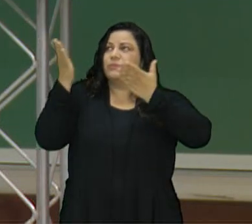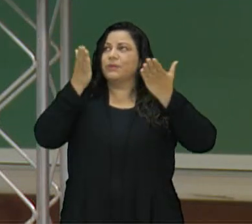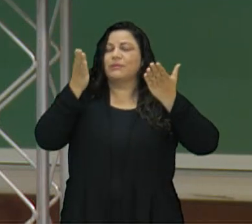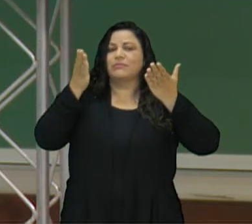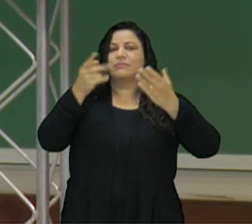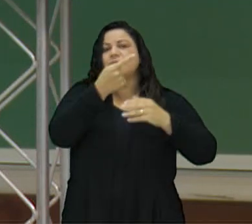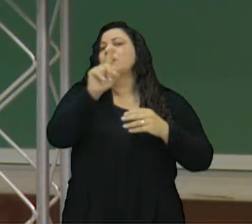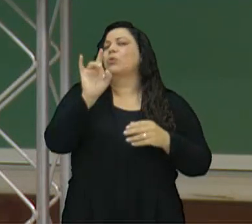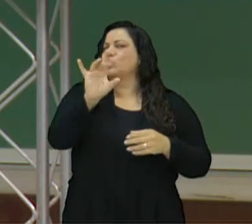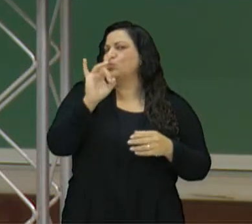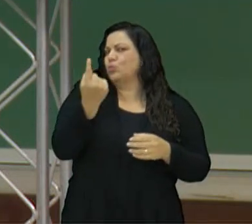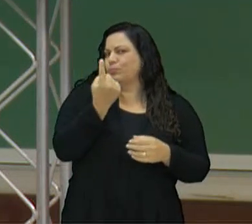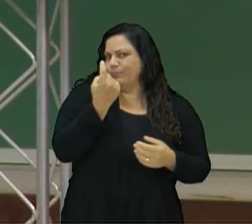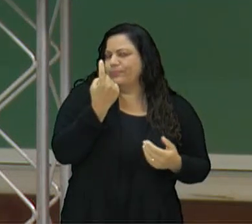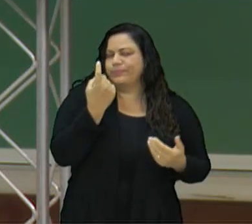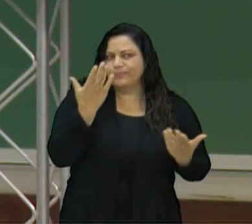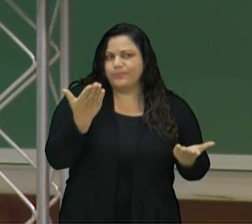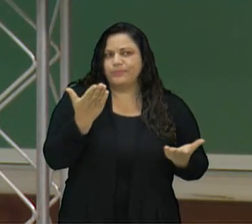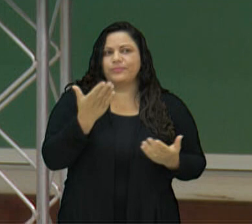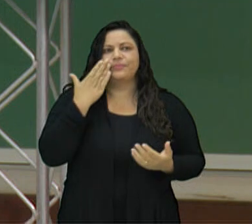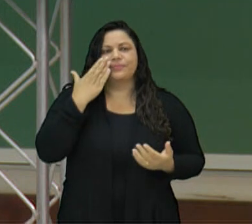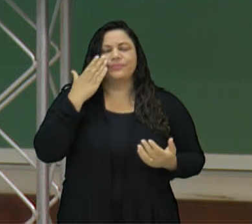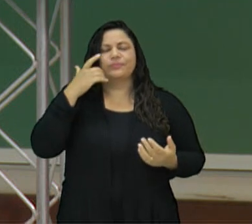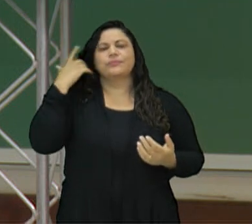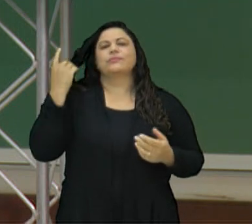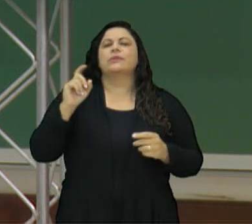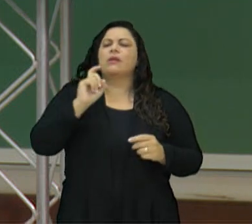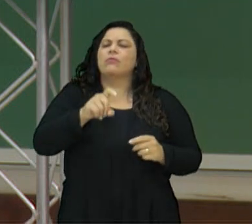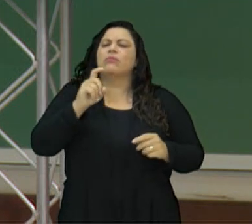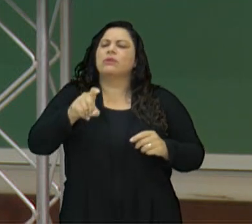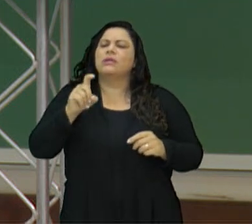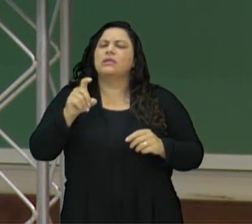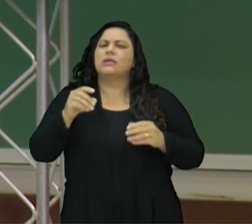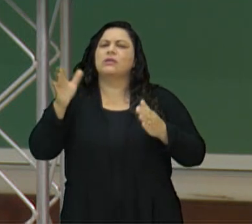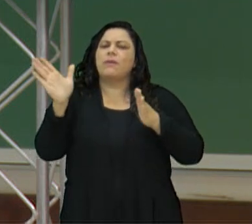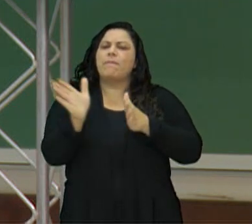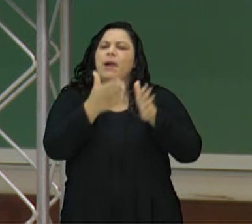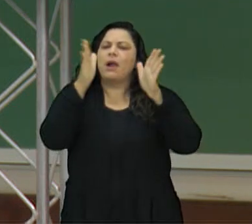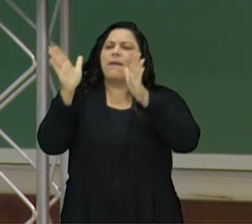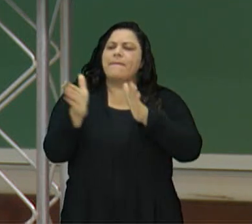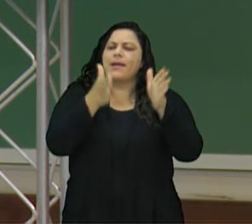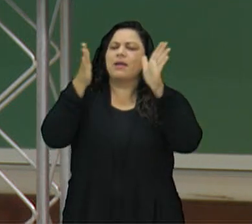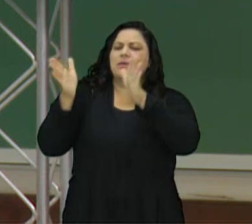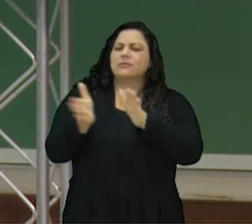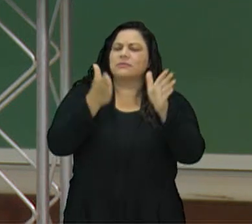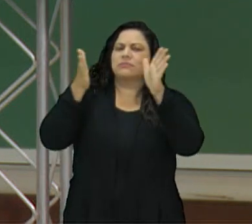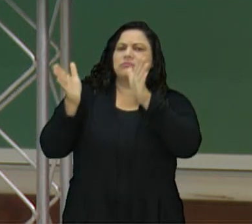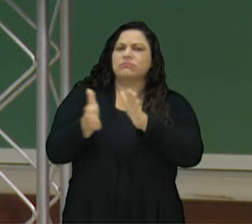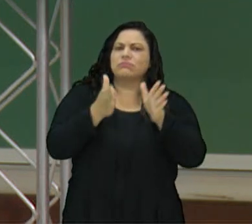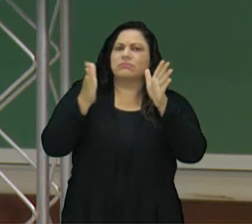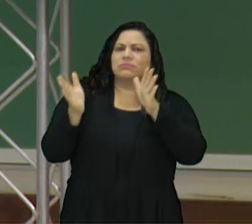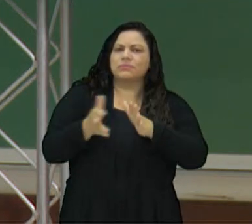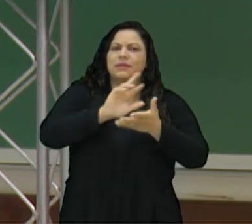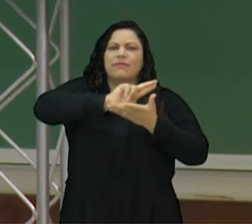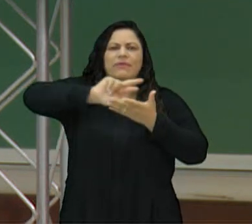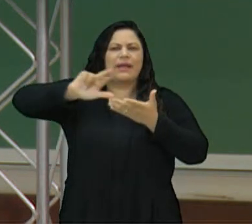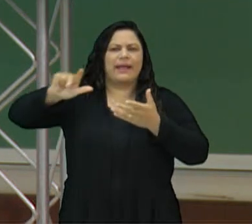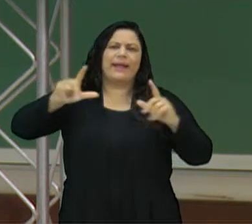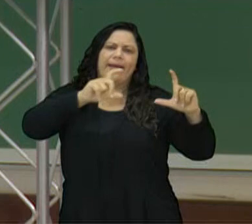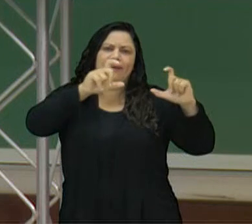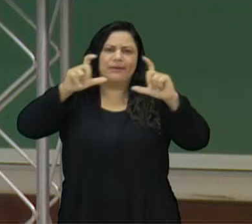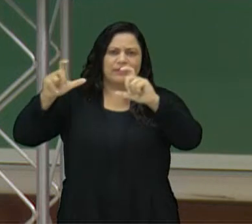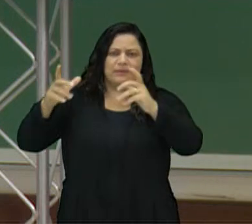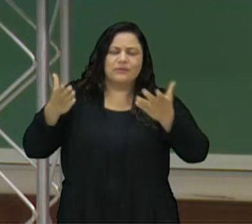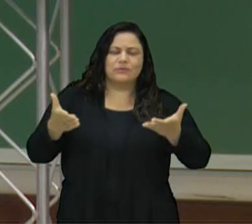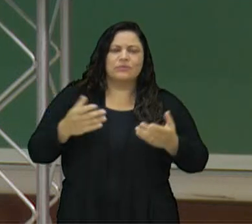sabe que aparecem ali naquela área de fotos, várias fotos de vários perfis do imóvel, por exemplo, aqui, que se trata de